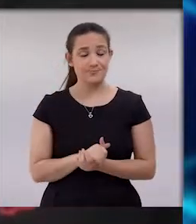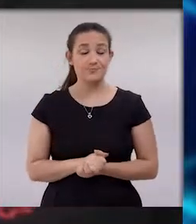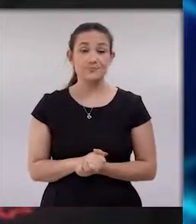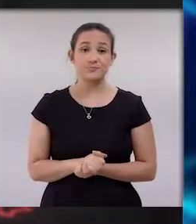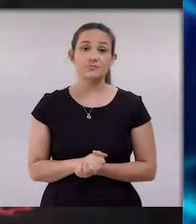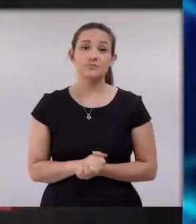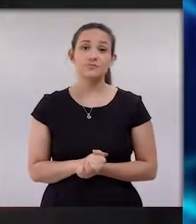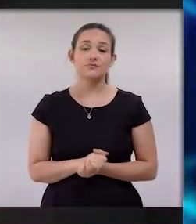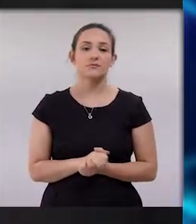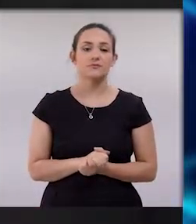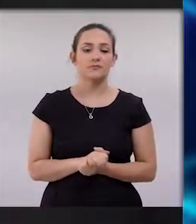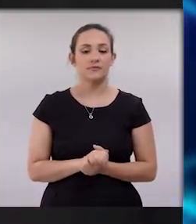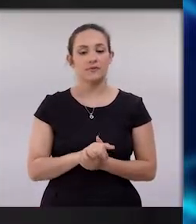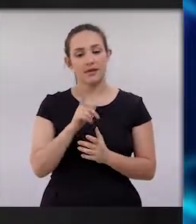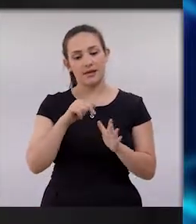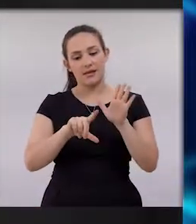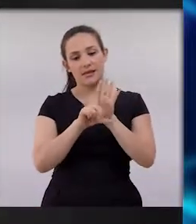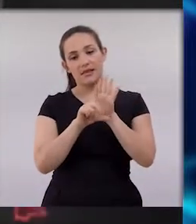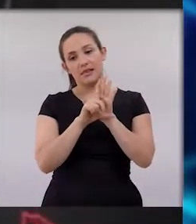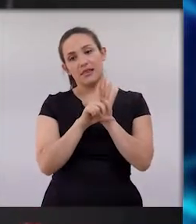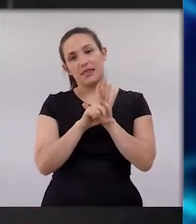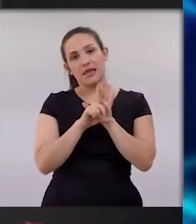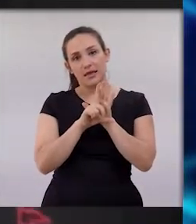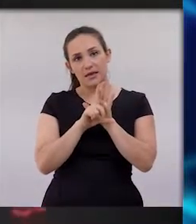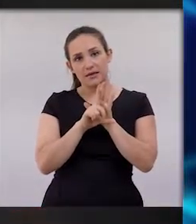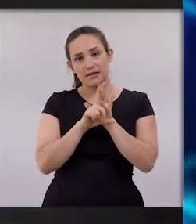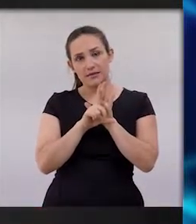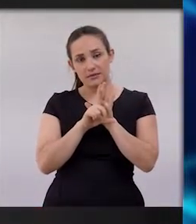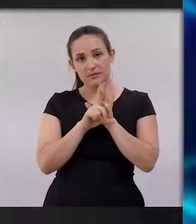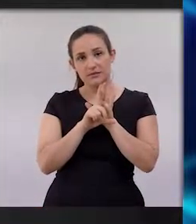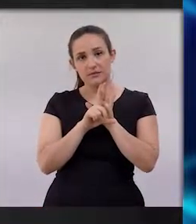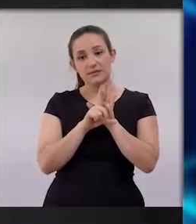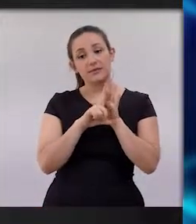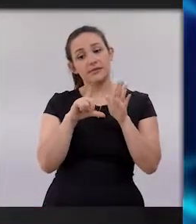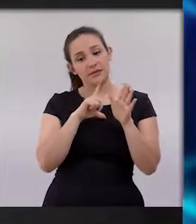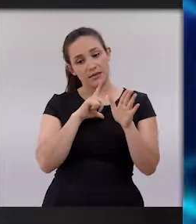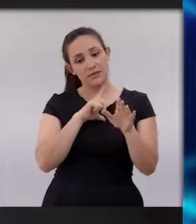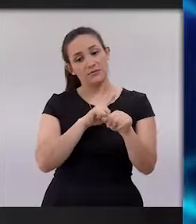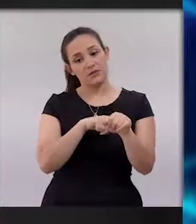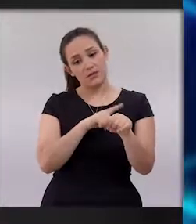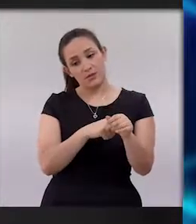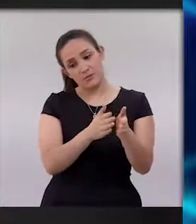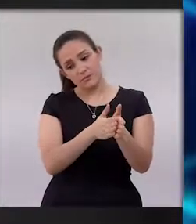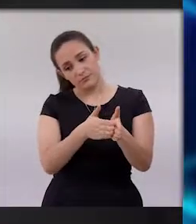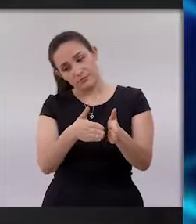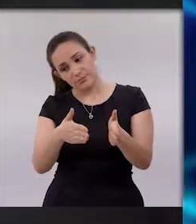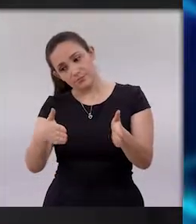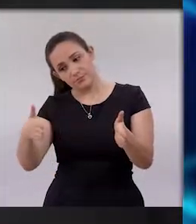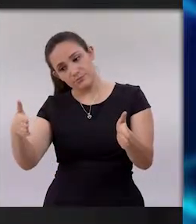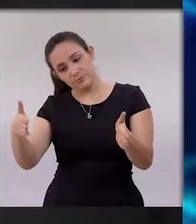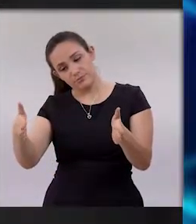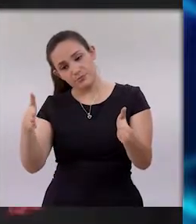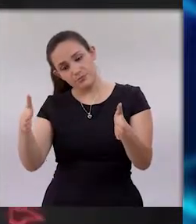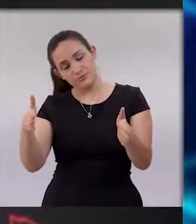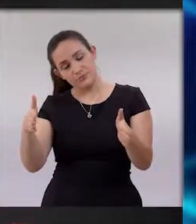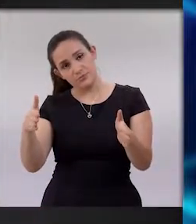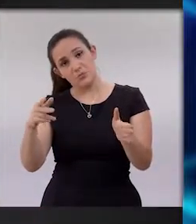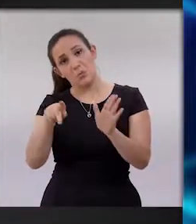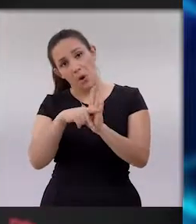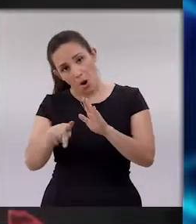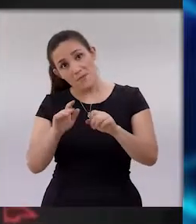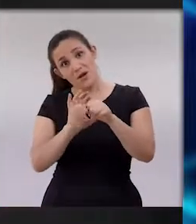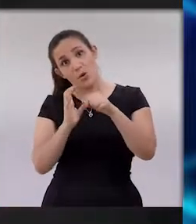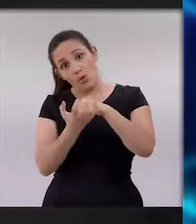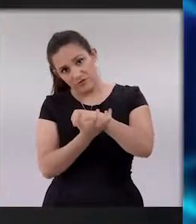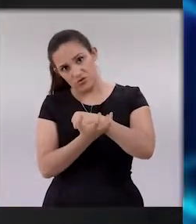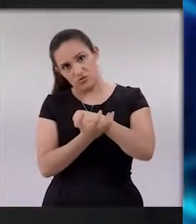território nacional, que é uma lei não perene, ou seja, é uma lei que tem uma duração enquanto durar o período